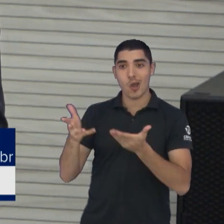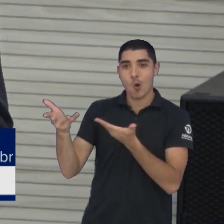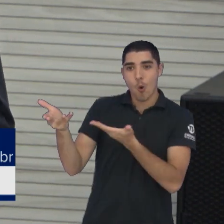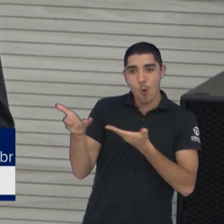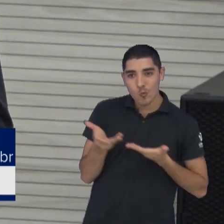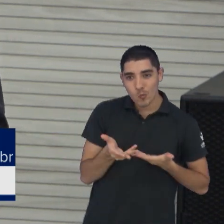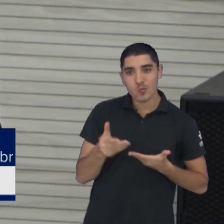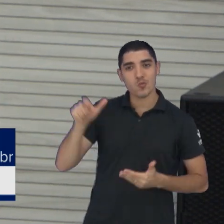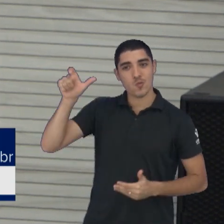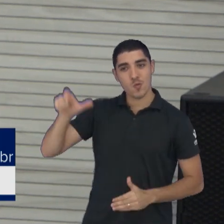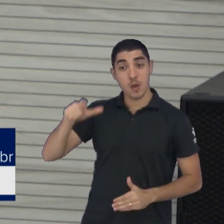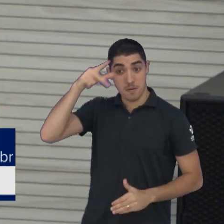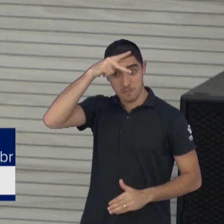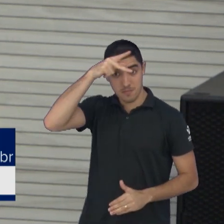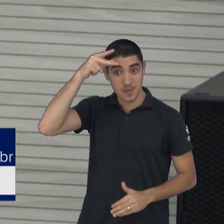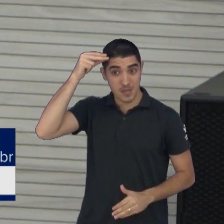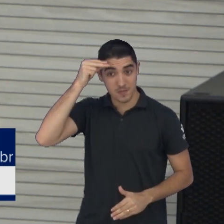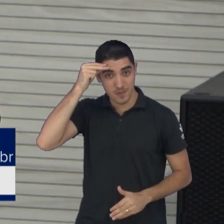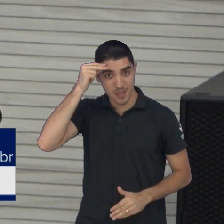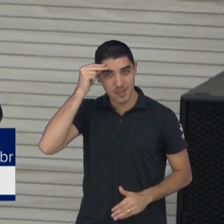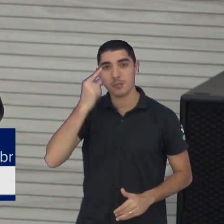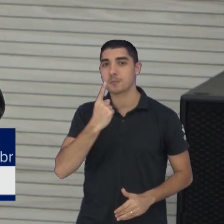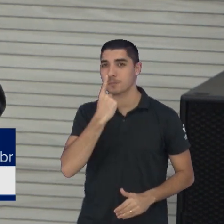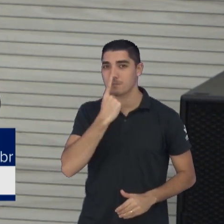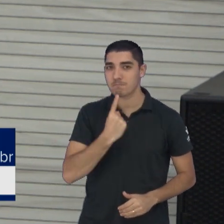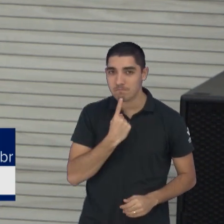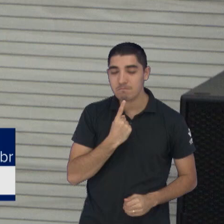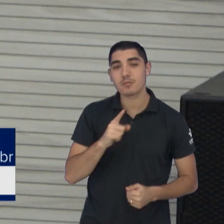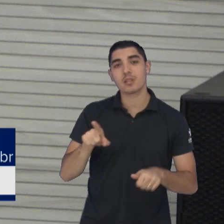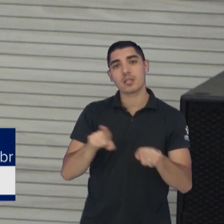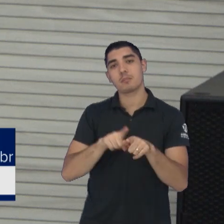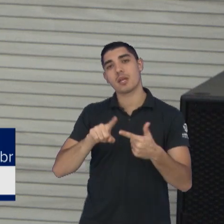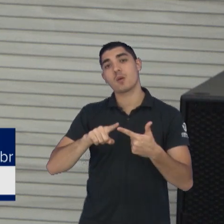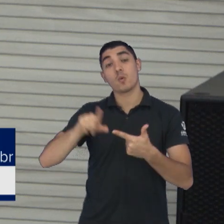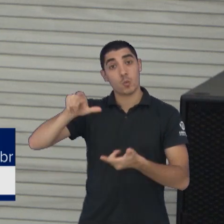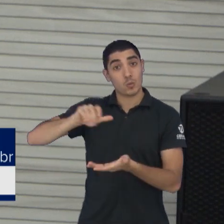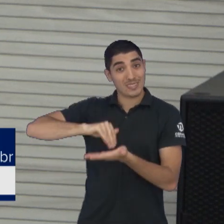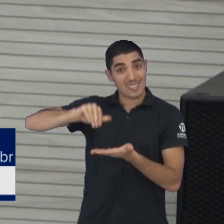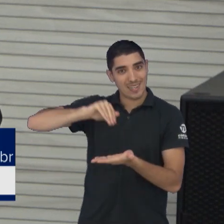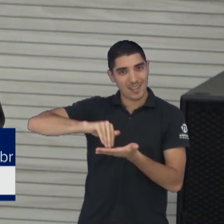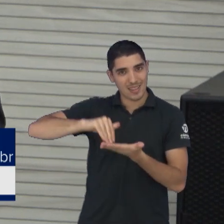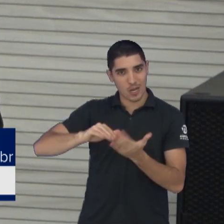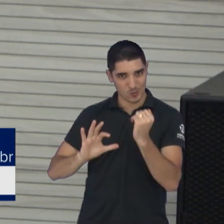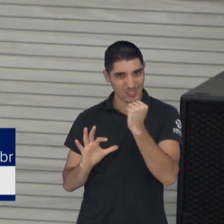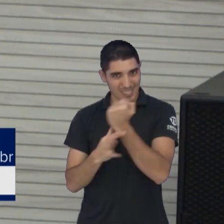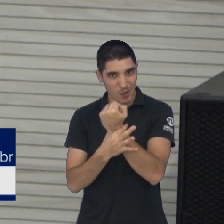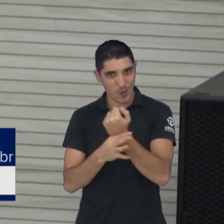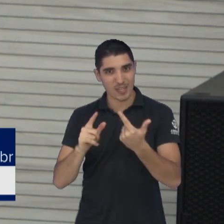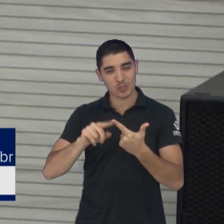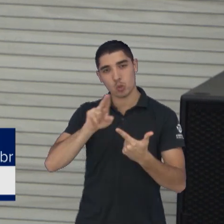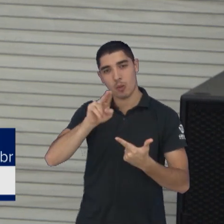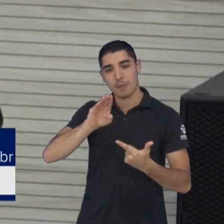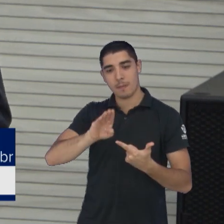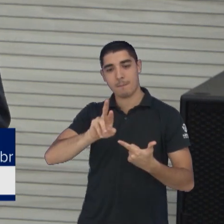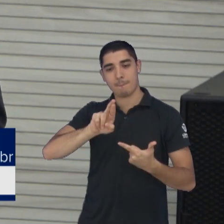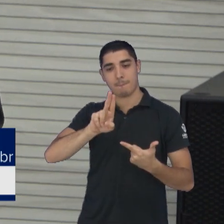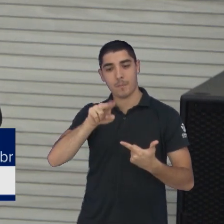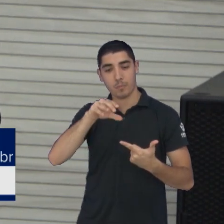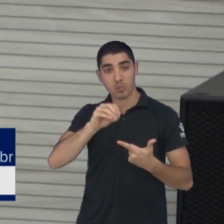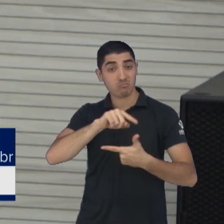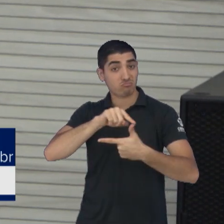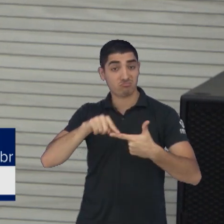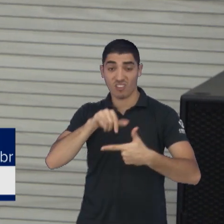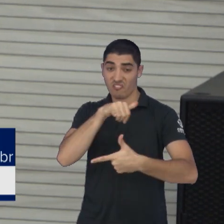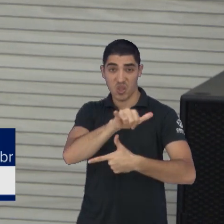prefeito e o diretor, né, o secretário de Segurança Pública, Bruno, não vieram, não veio ninguém